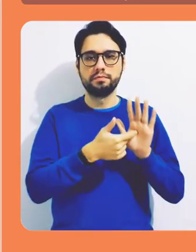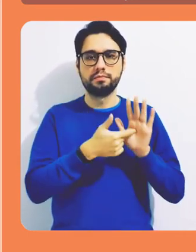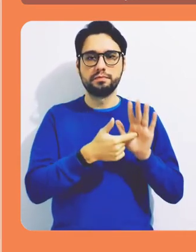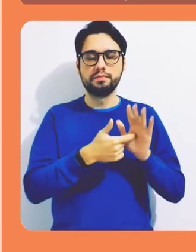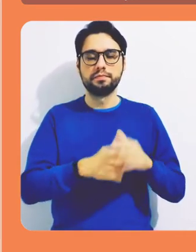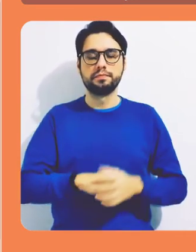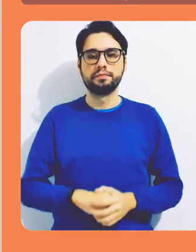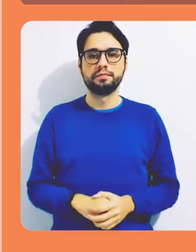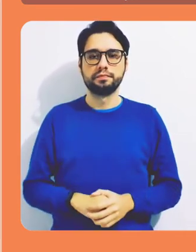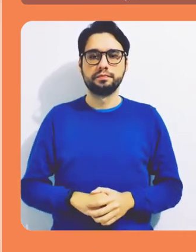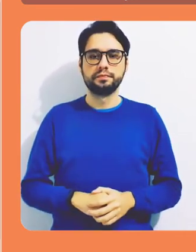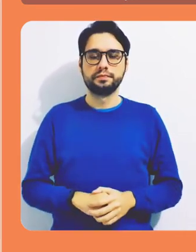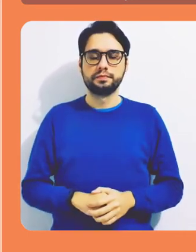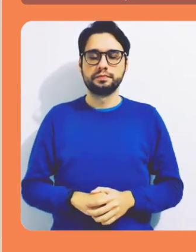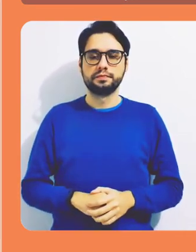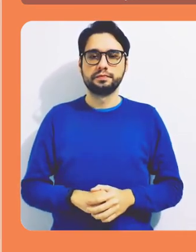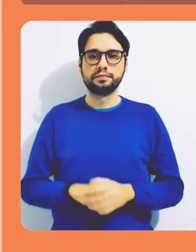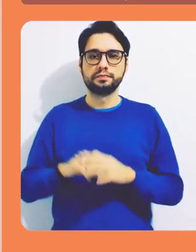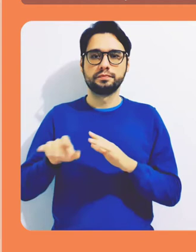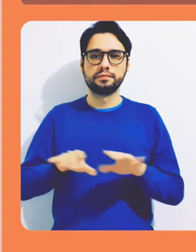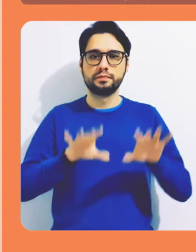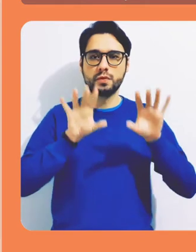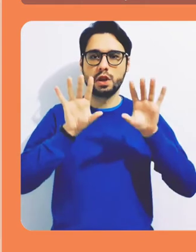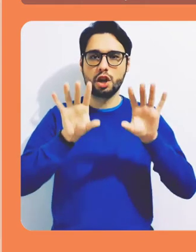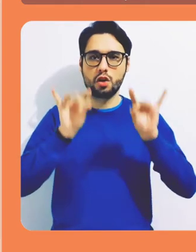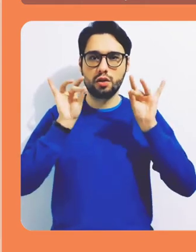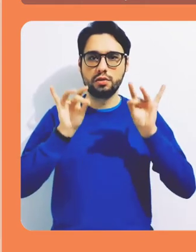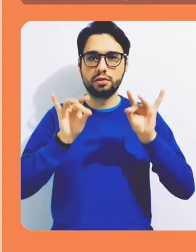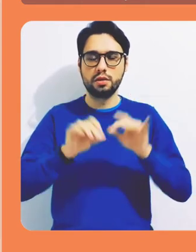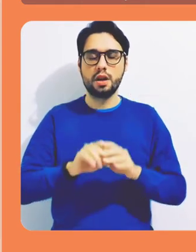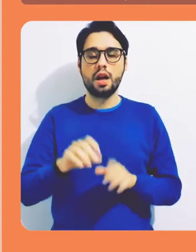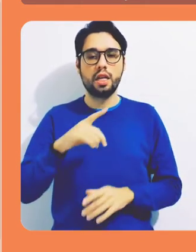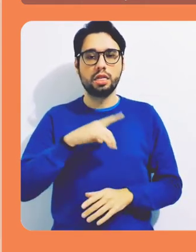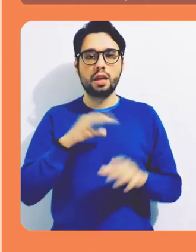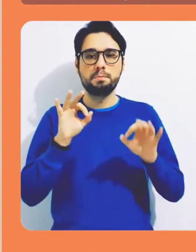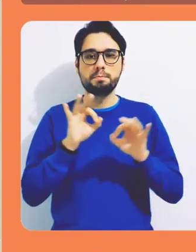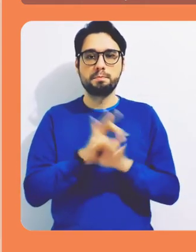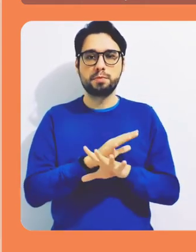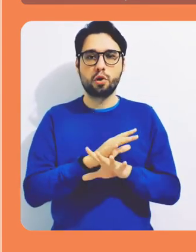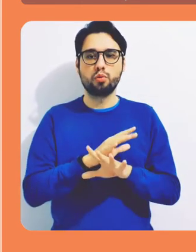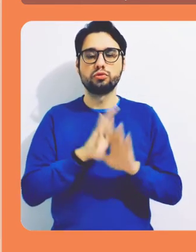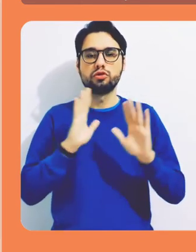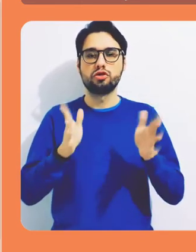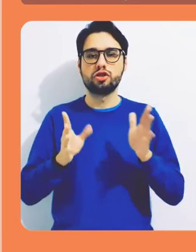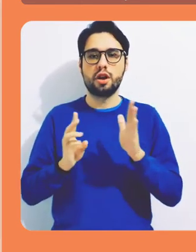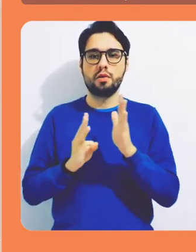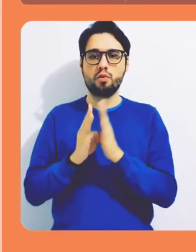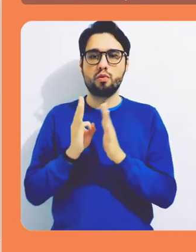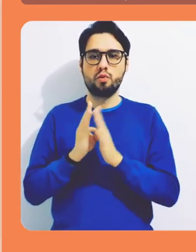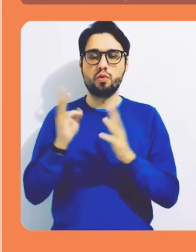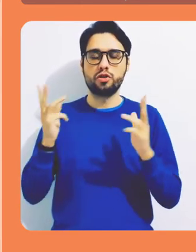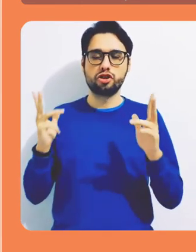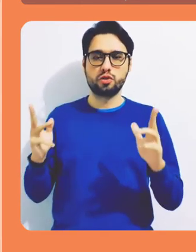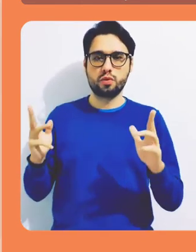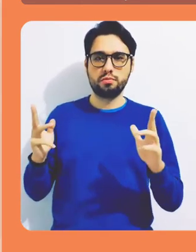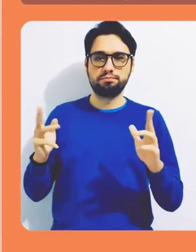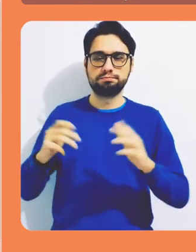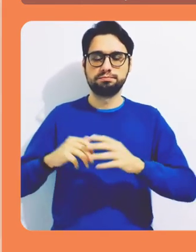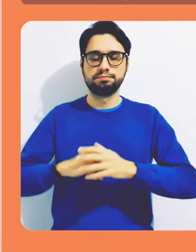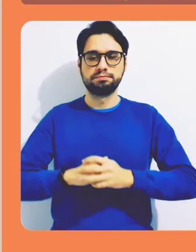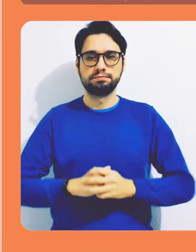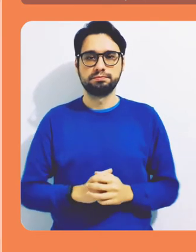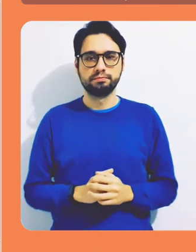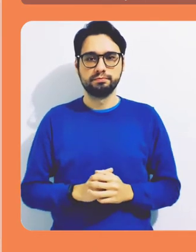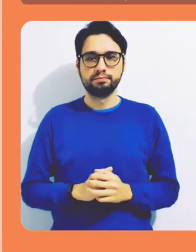para mostrar para vocês. E vem aqui, ó, faço um Ctrl V aqui e ele vem a formatação lá do Word e ele